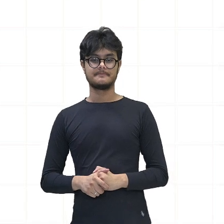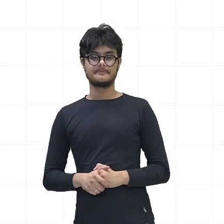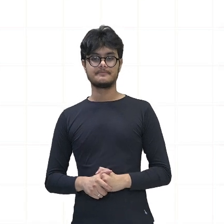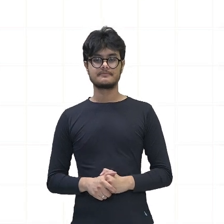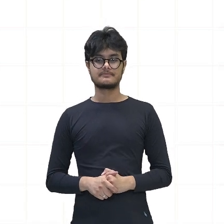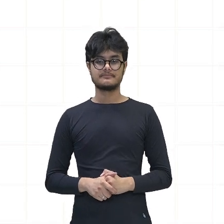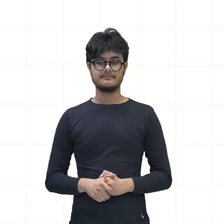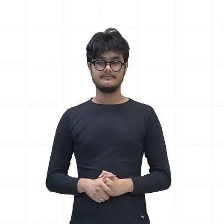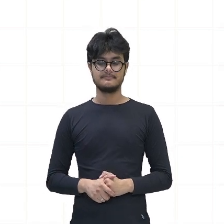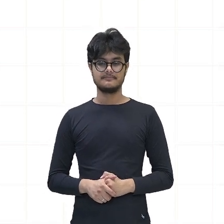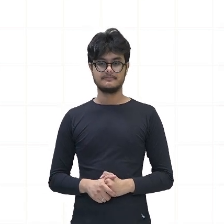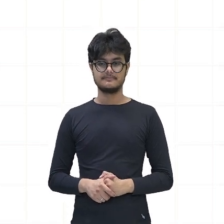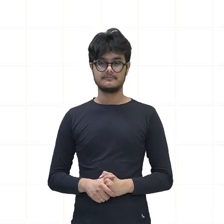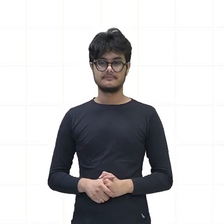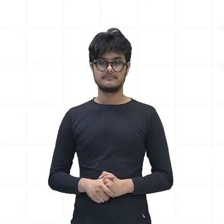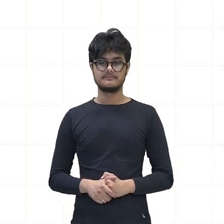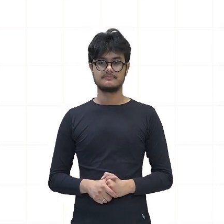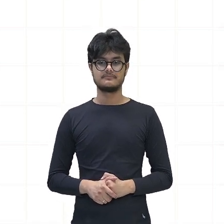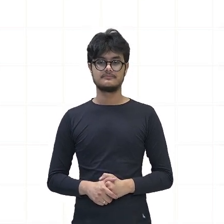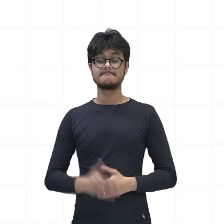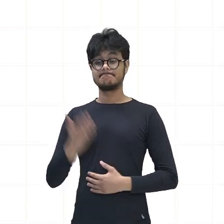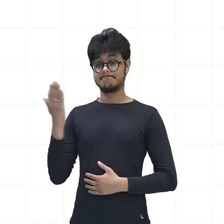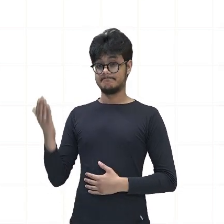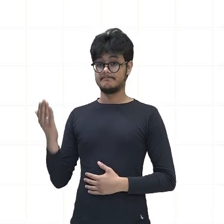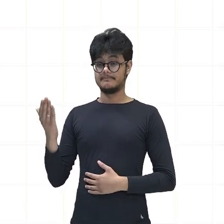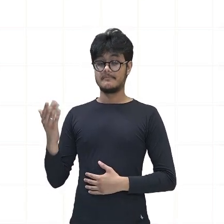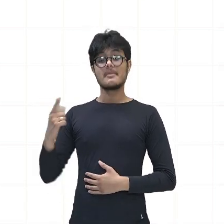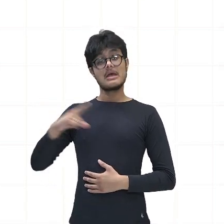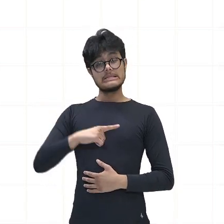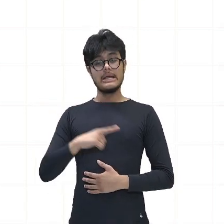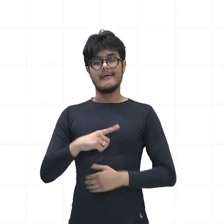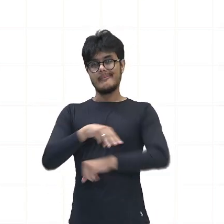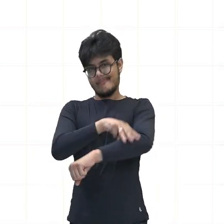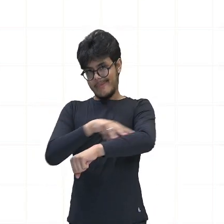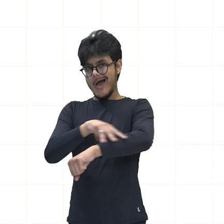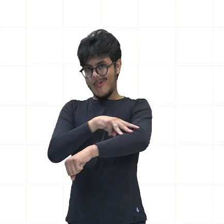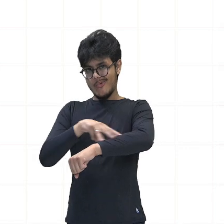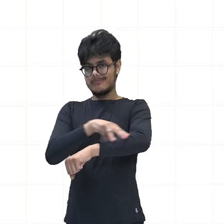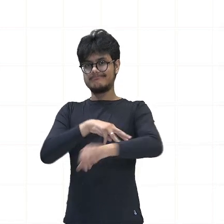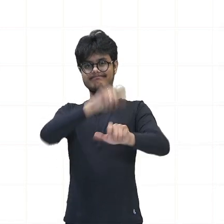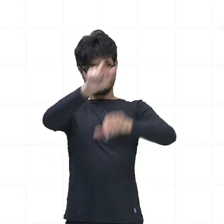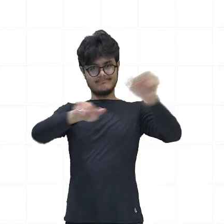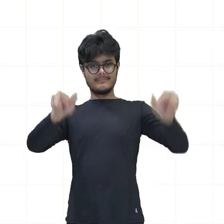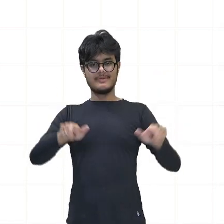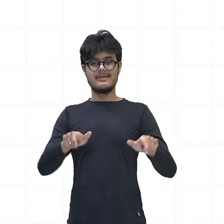de 2022, há um predomínio da população parda, né, com